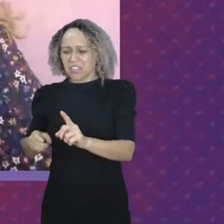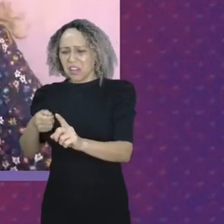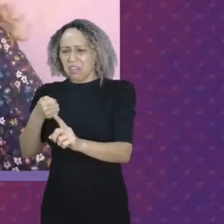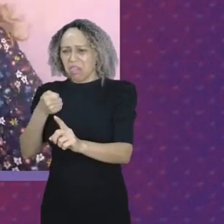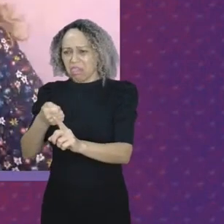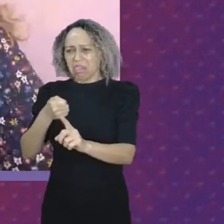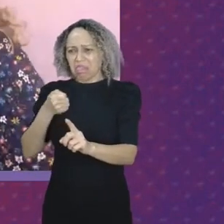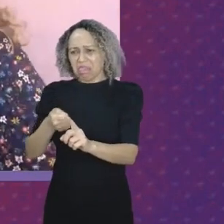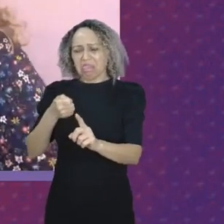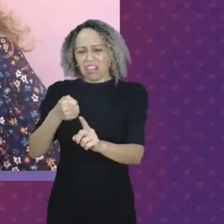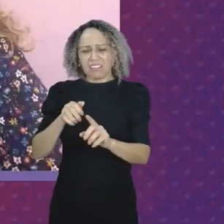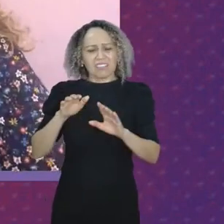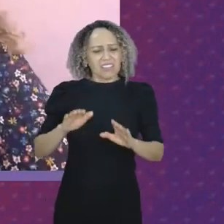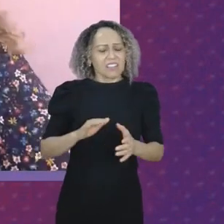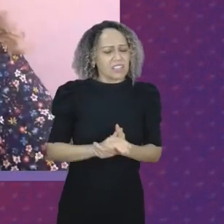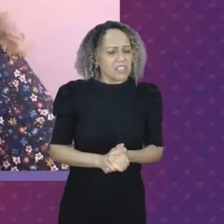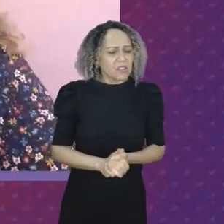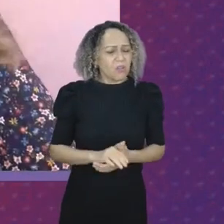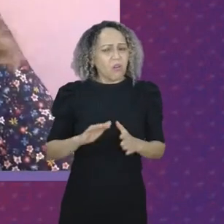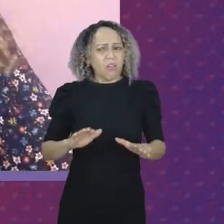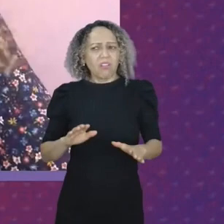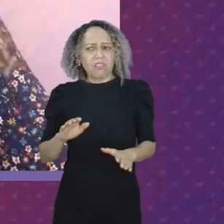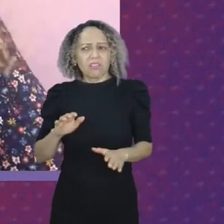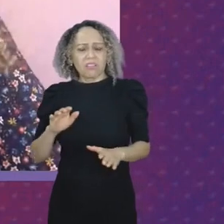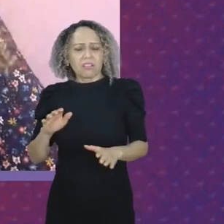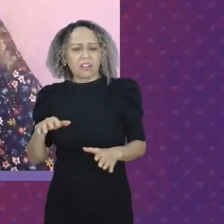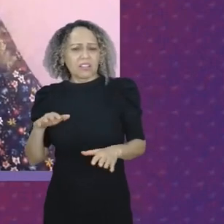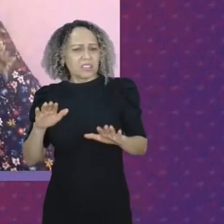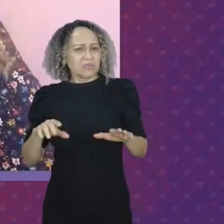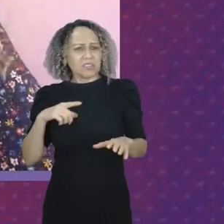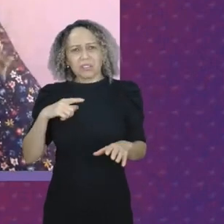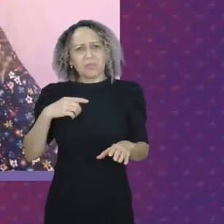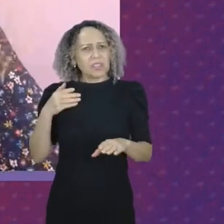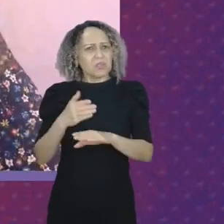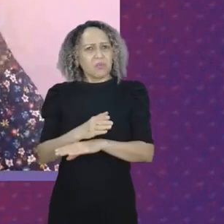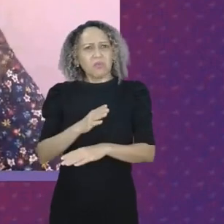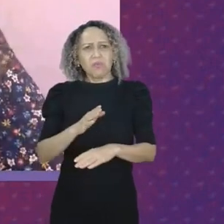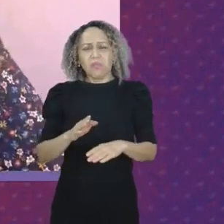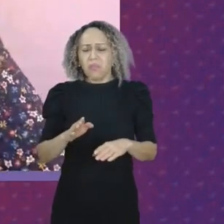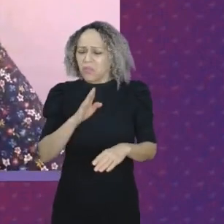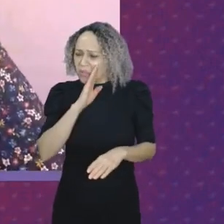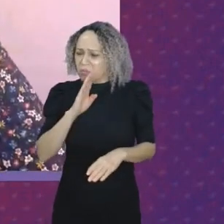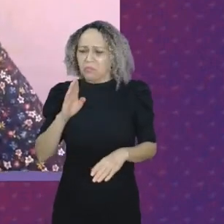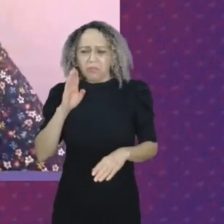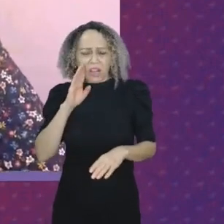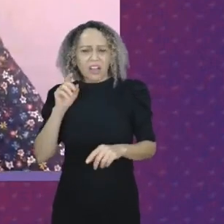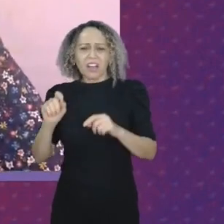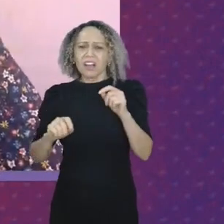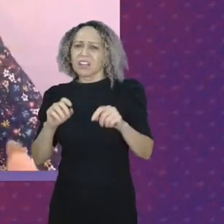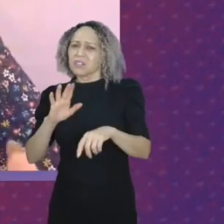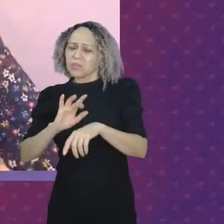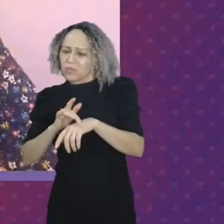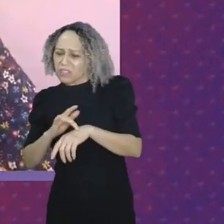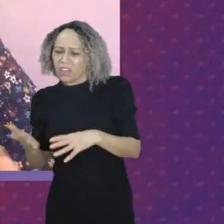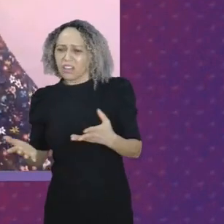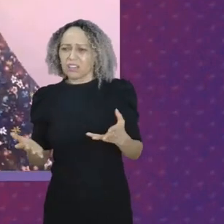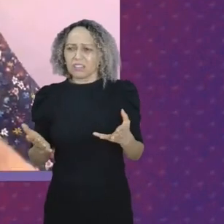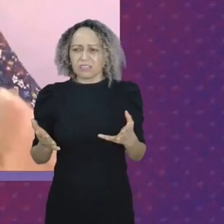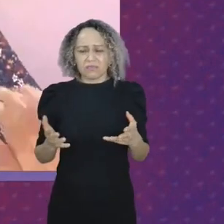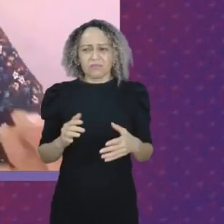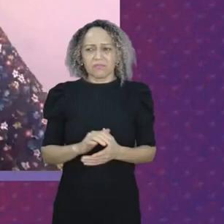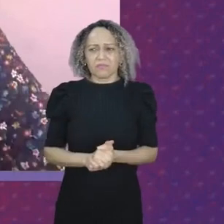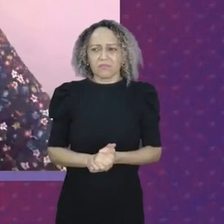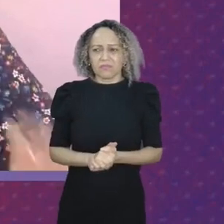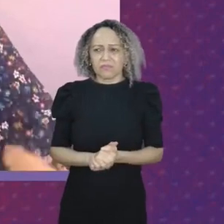forma como eu vou num barzinho e saio e danço, e isso é criticado, não só comigo, mas com outras vereadoras mulheres, que a gente sabe também, que